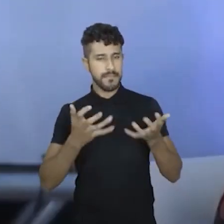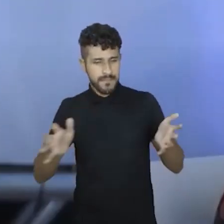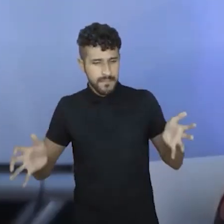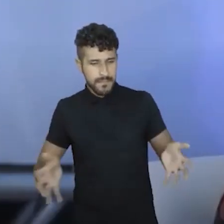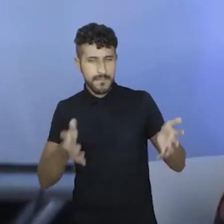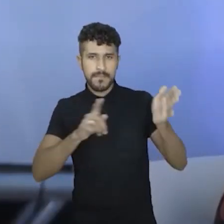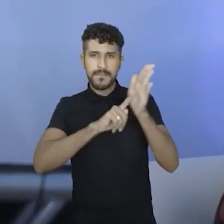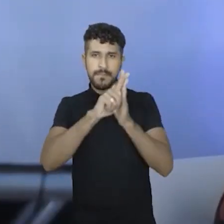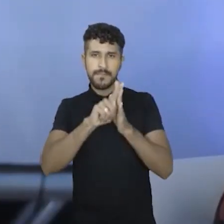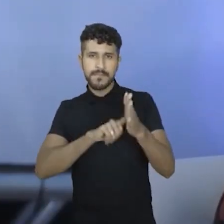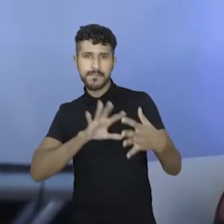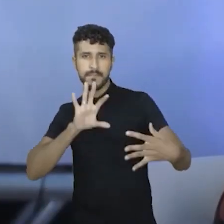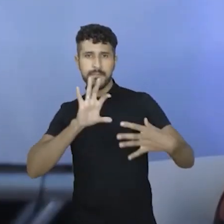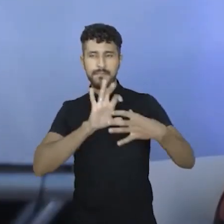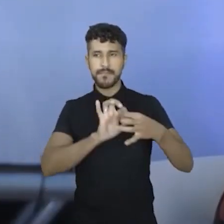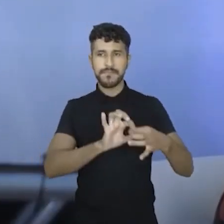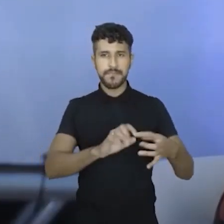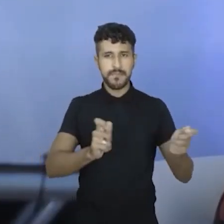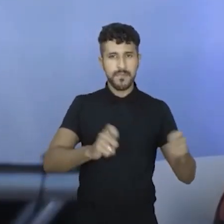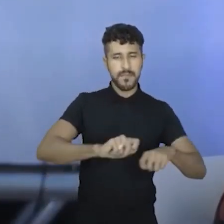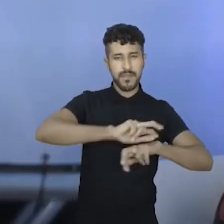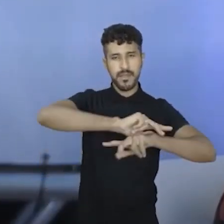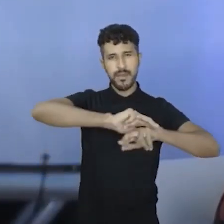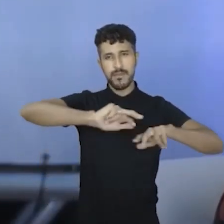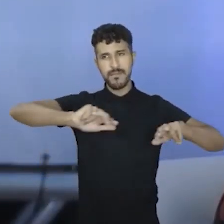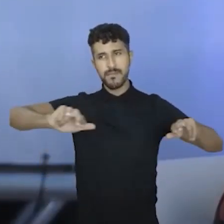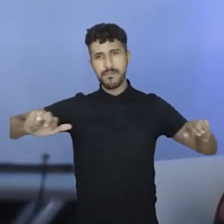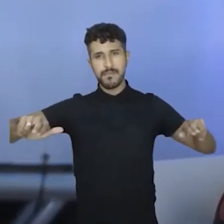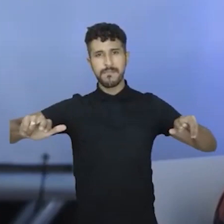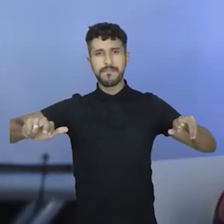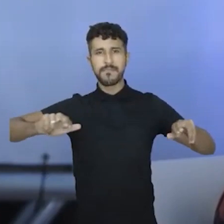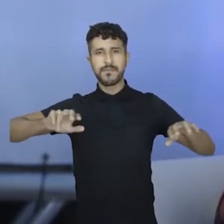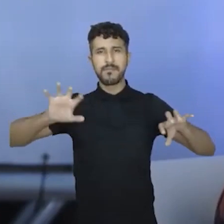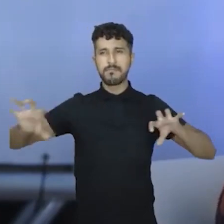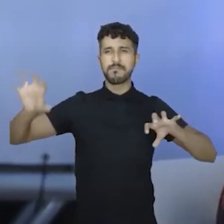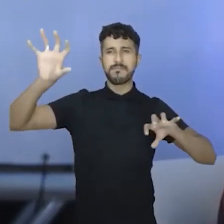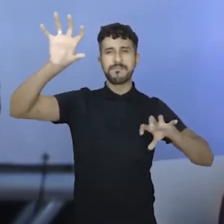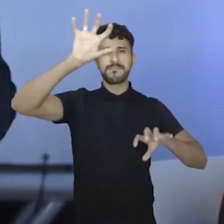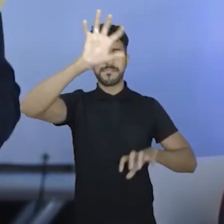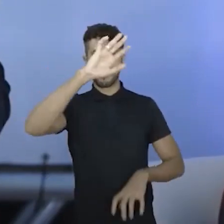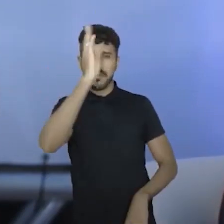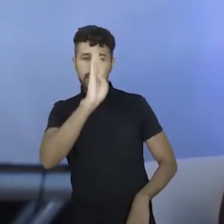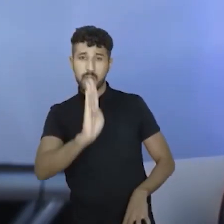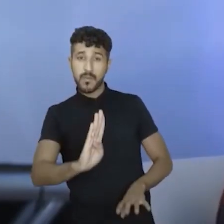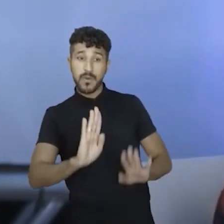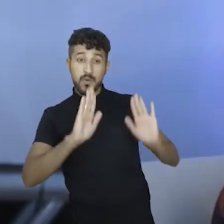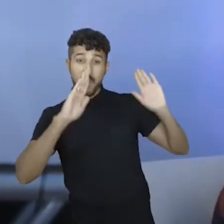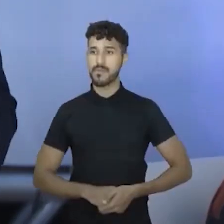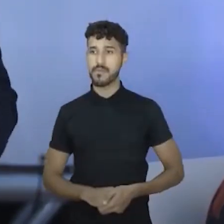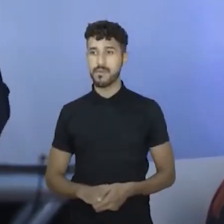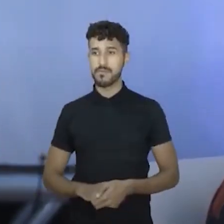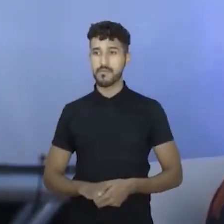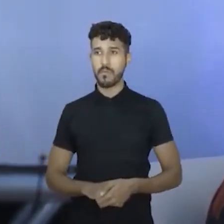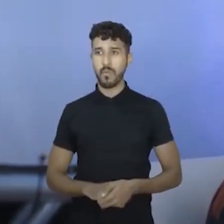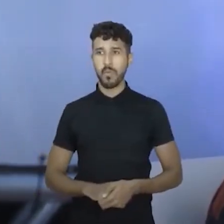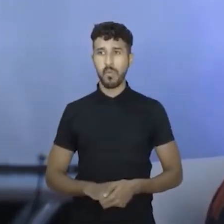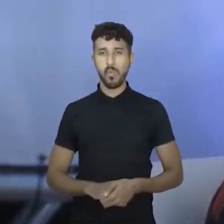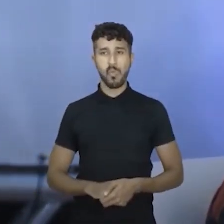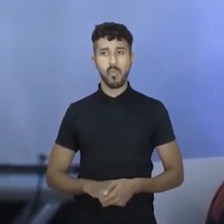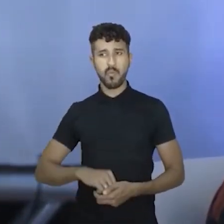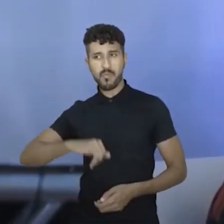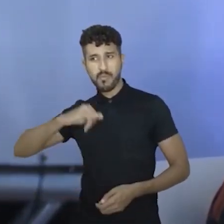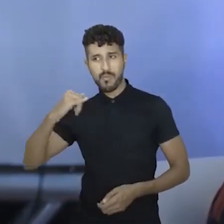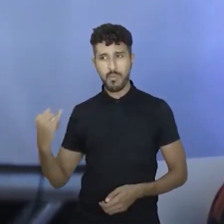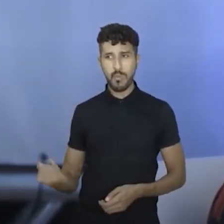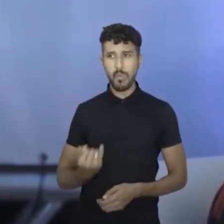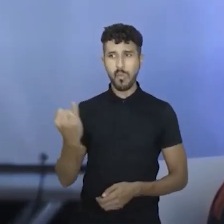pesquisas conectadas ao potencial dos diversos biomas brasileiros, com destaque para a Amazônia. É